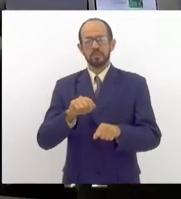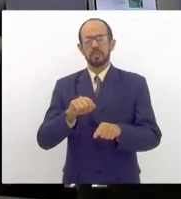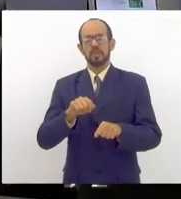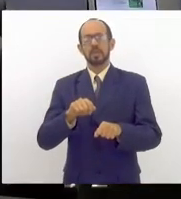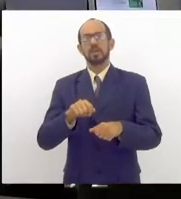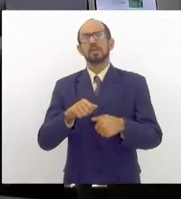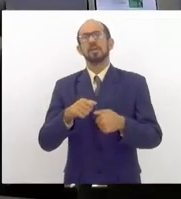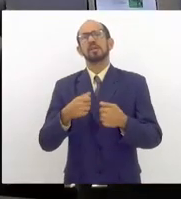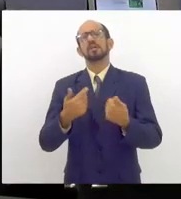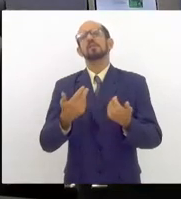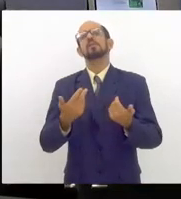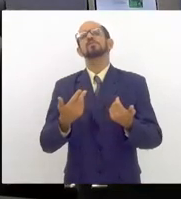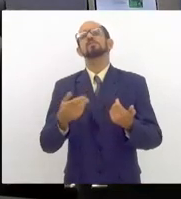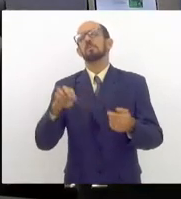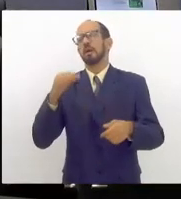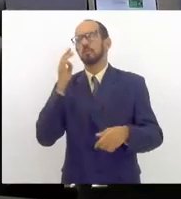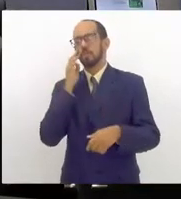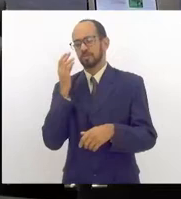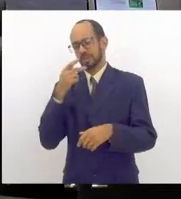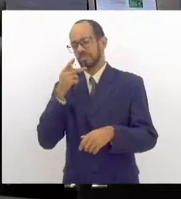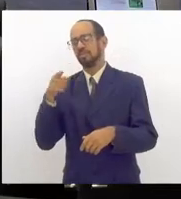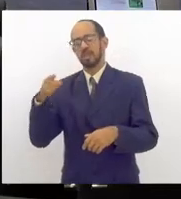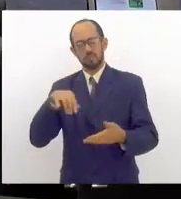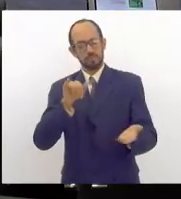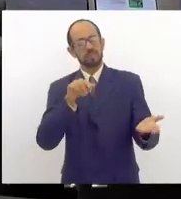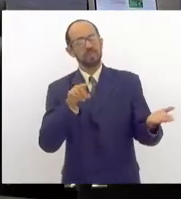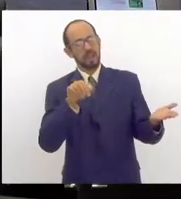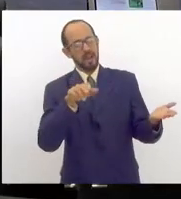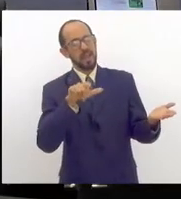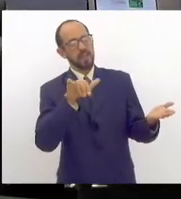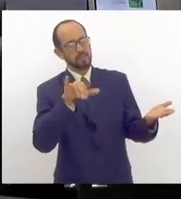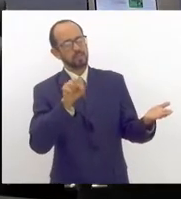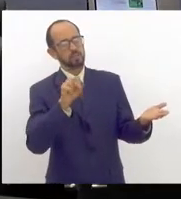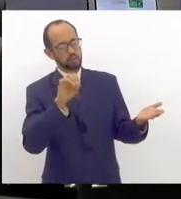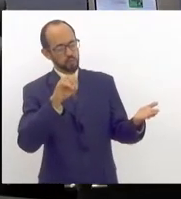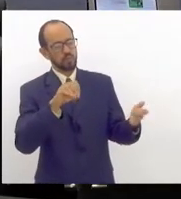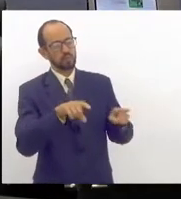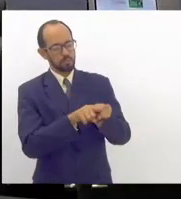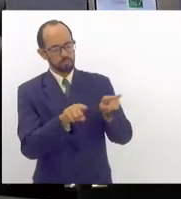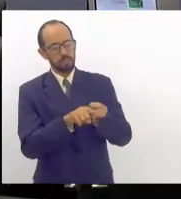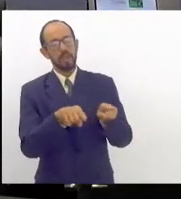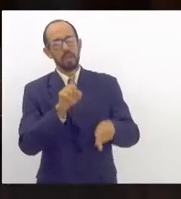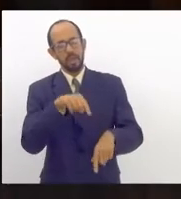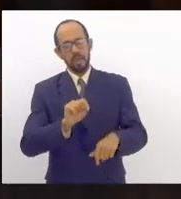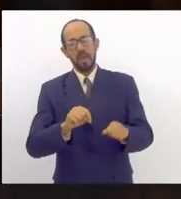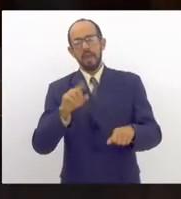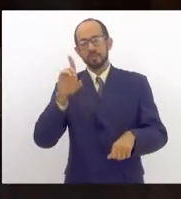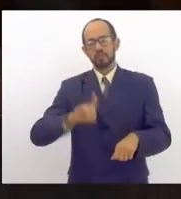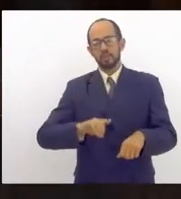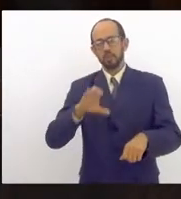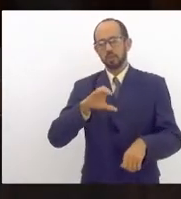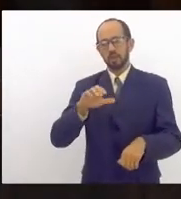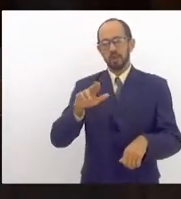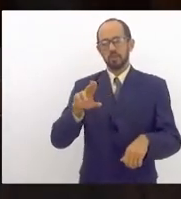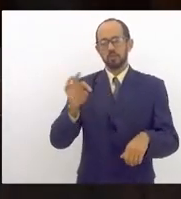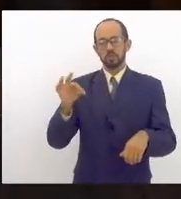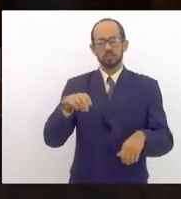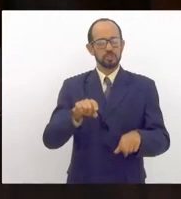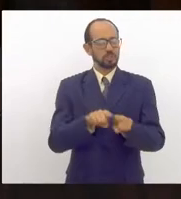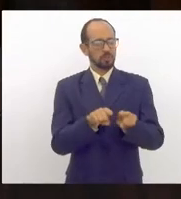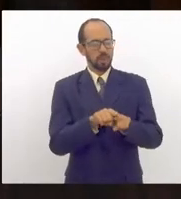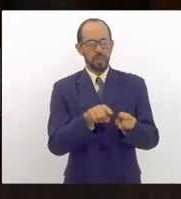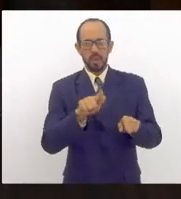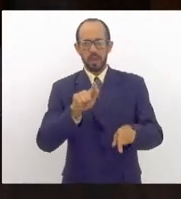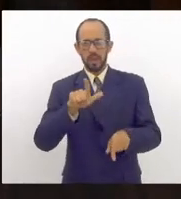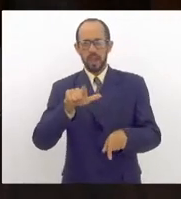E aí Mônica já sentou aqui em Daleste que tá presente nosso dirigente também da Cute mas também estão aqui a nossa companheira glauciele que também é